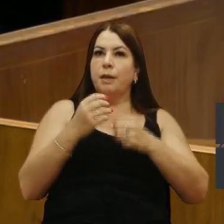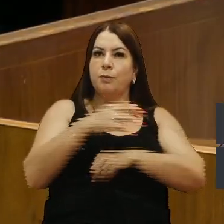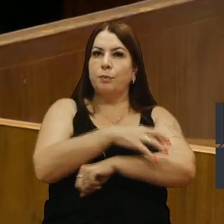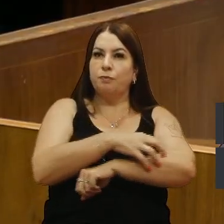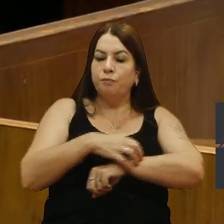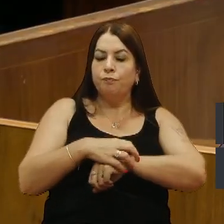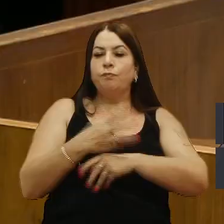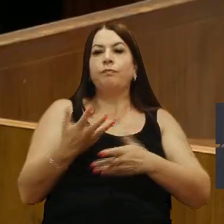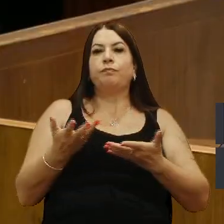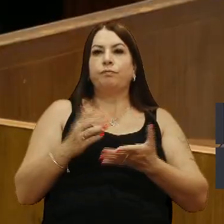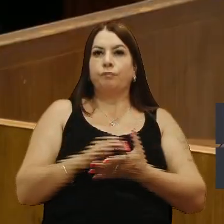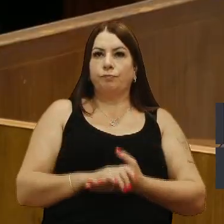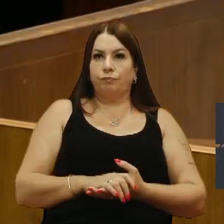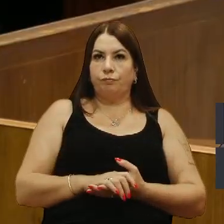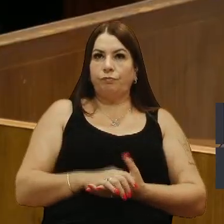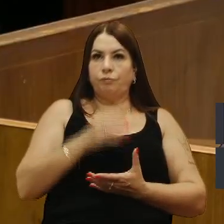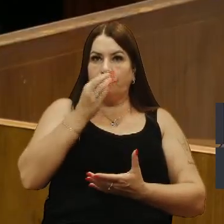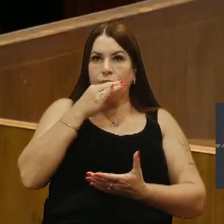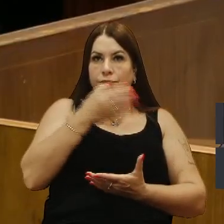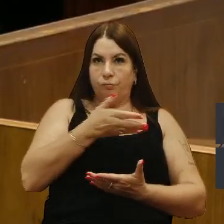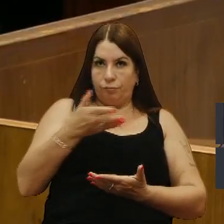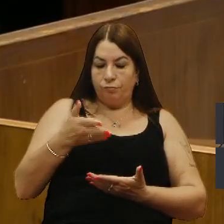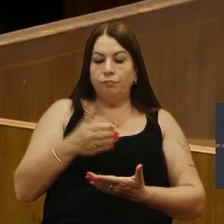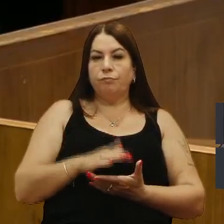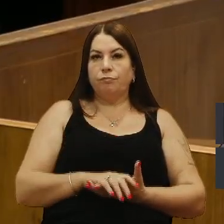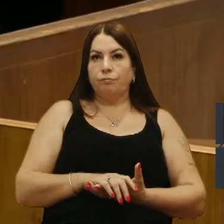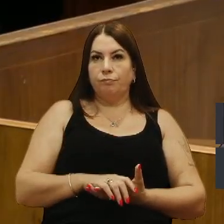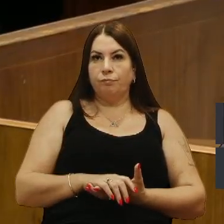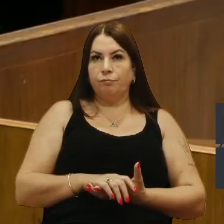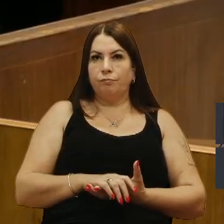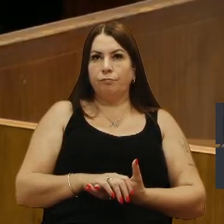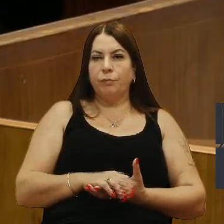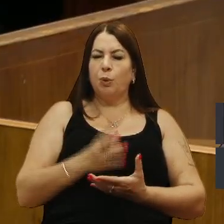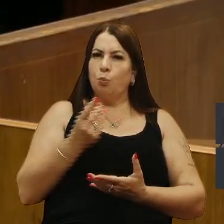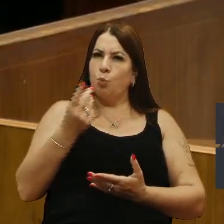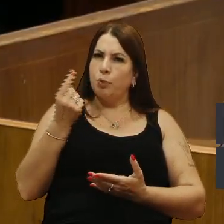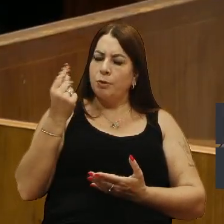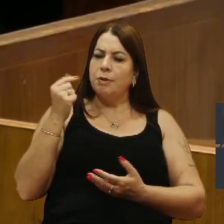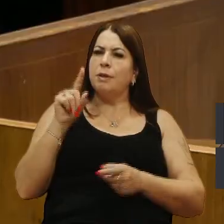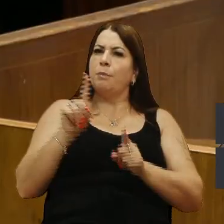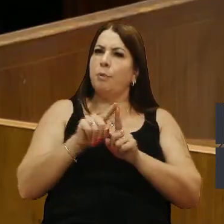periferia. Então, Caxias do Sul há muito tempo